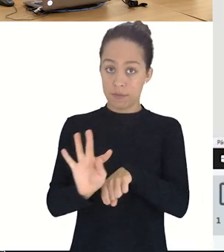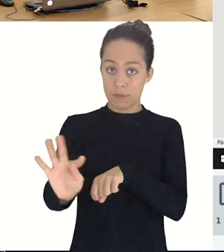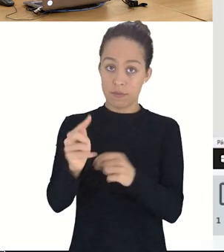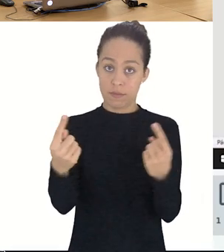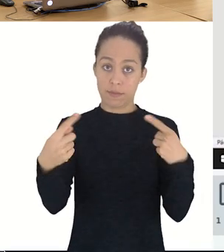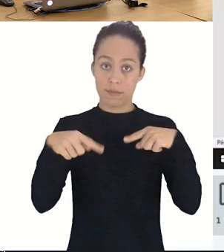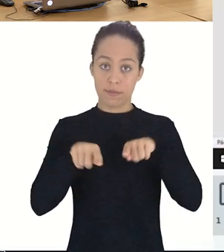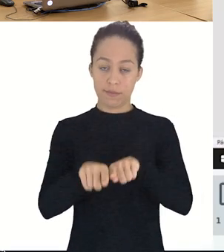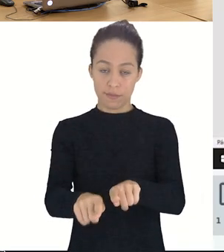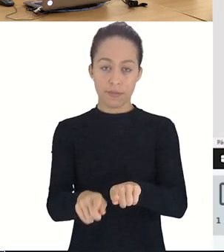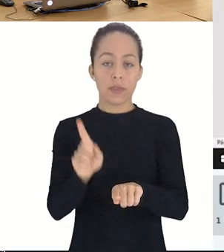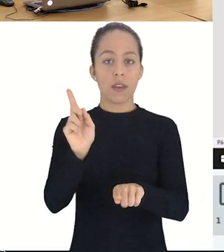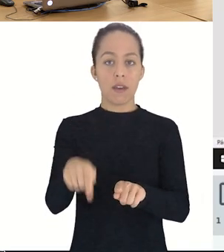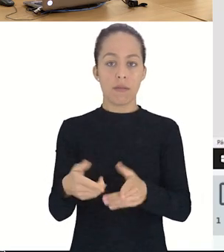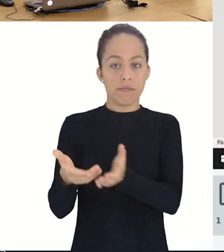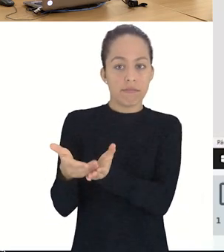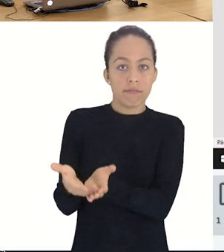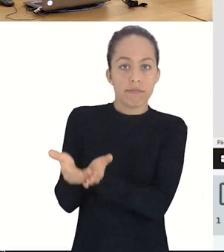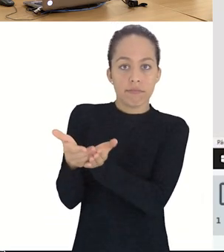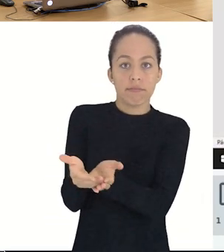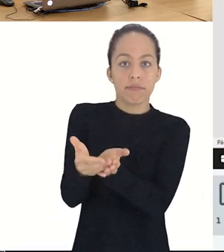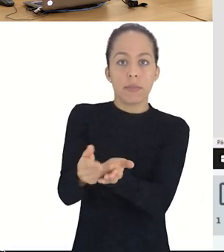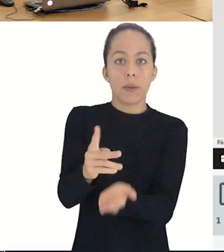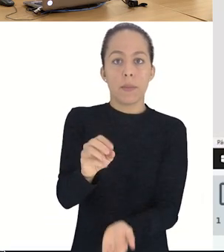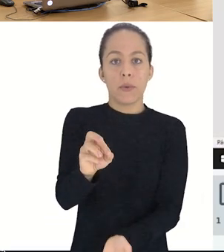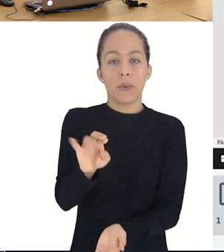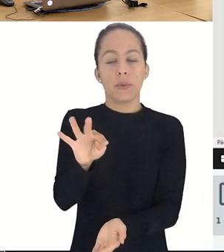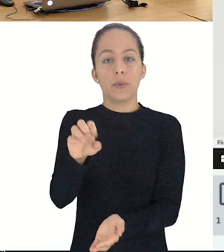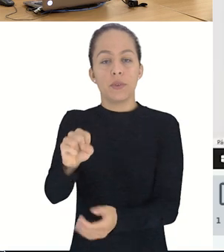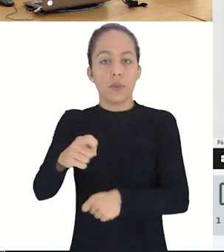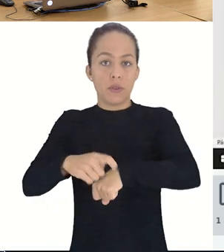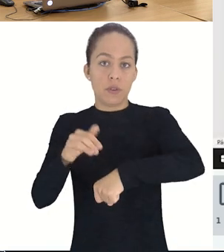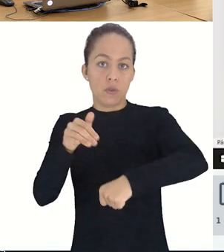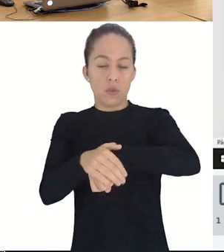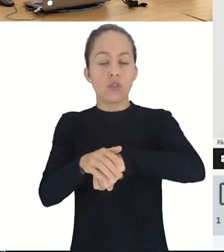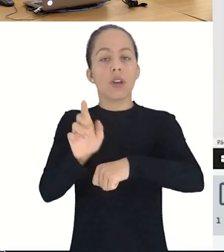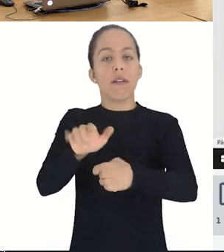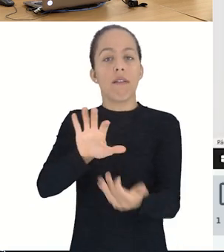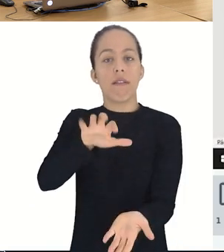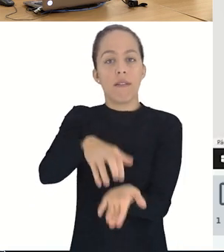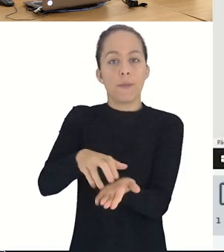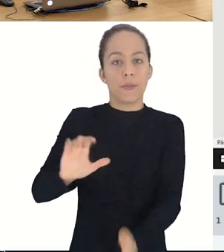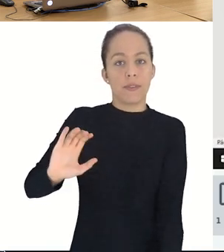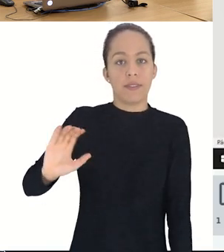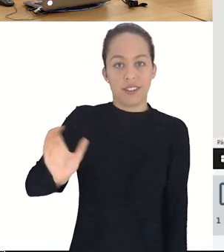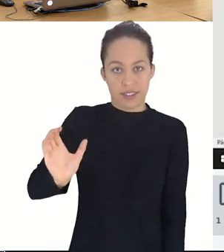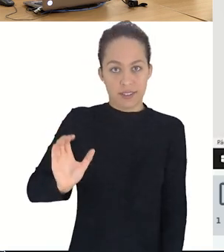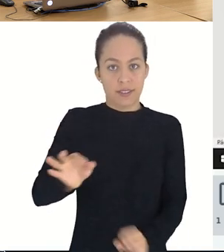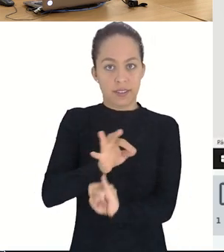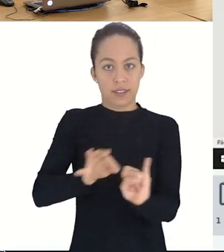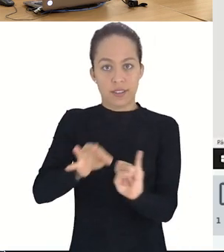Curso técnico concomitante em Portos, noturno, campus Cariacica.